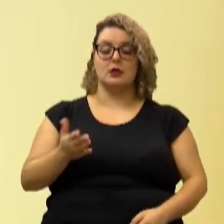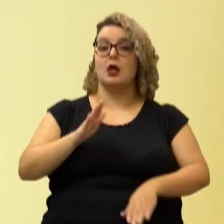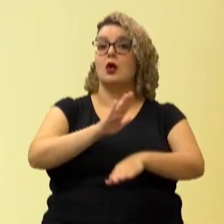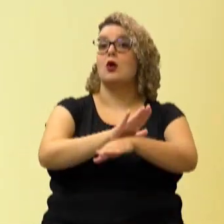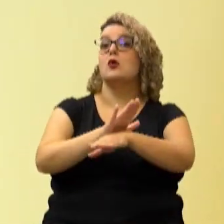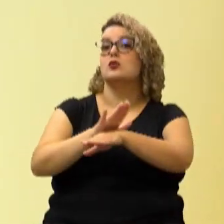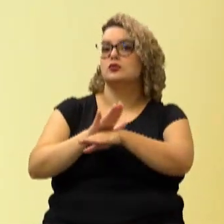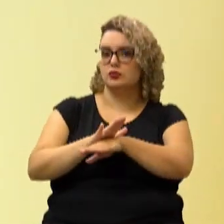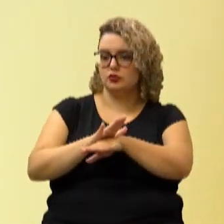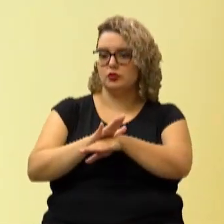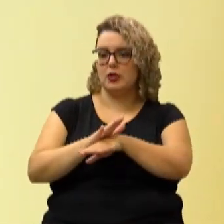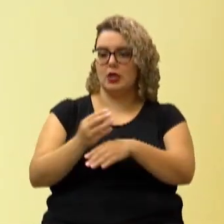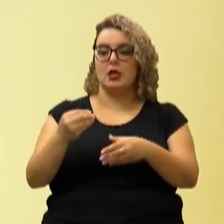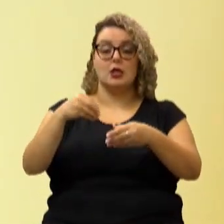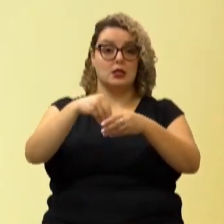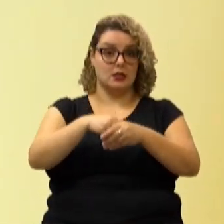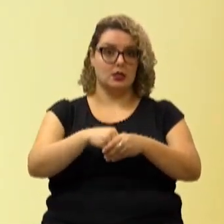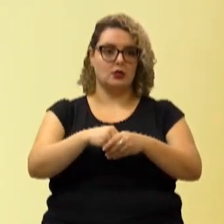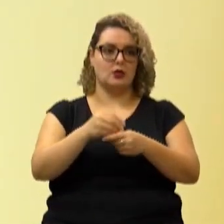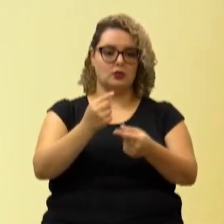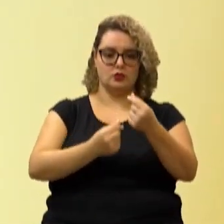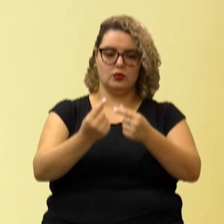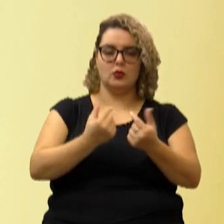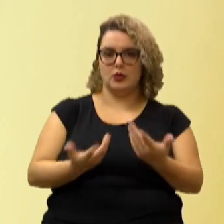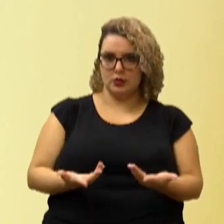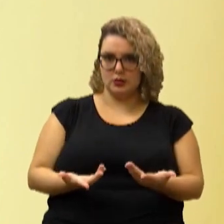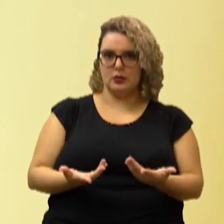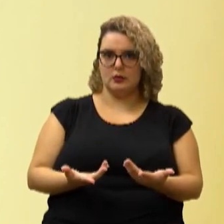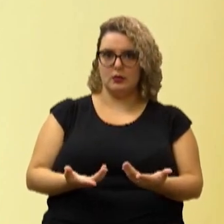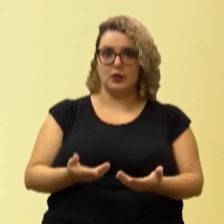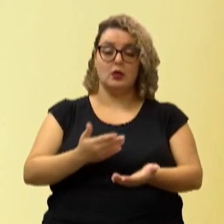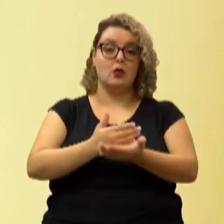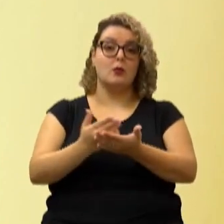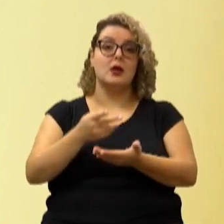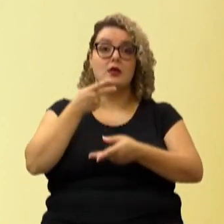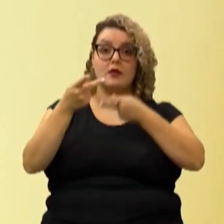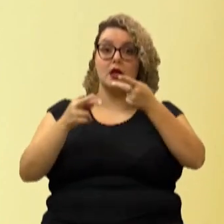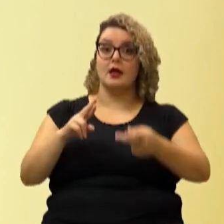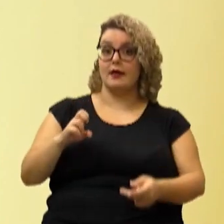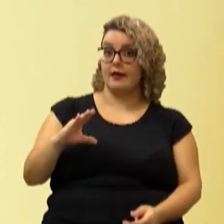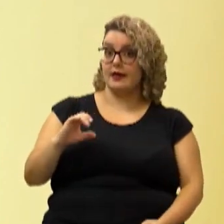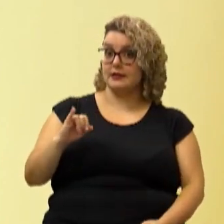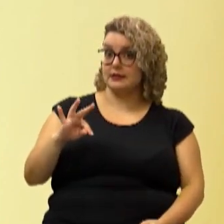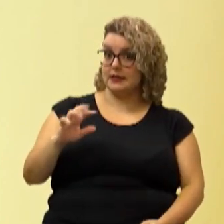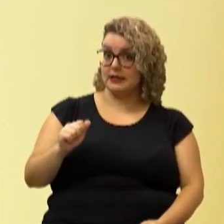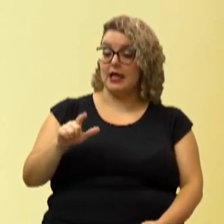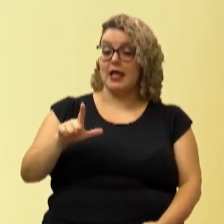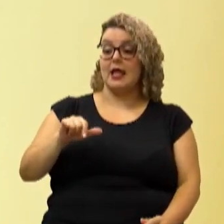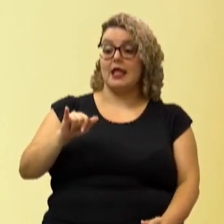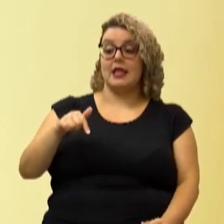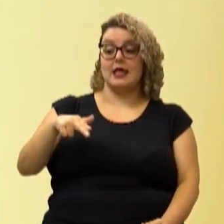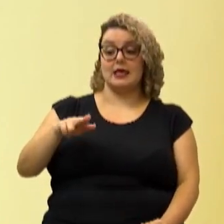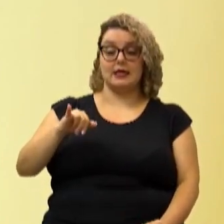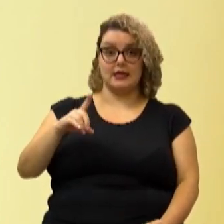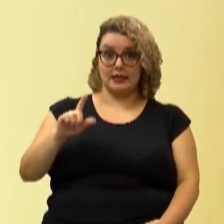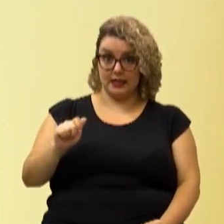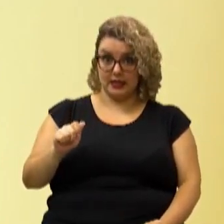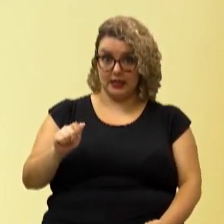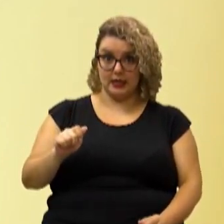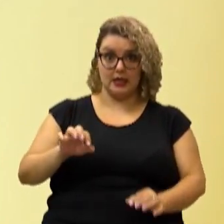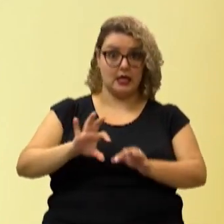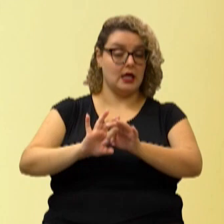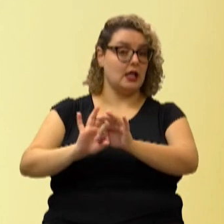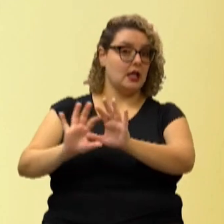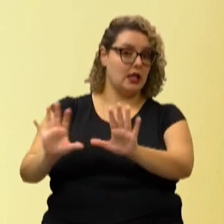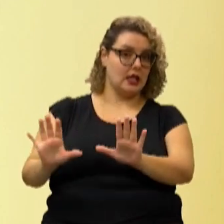vai conseguir ajudar dentro desse orçamento então a gente começa a falar de receita e receita é receita líquida portanto